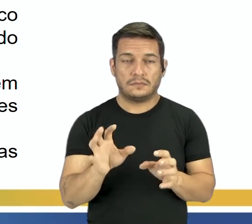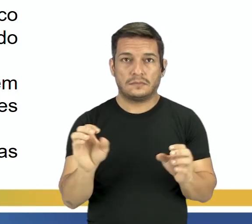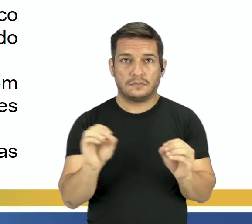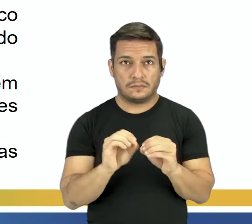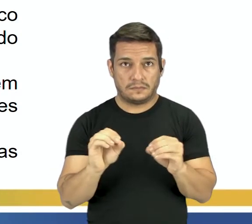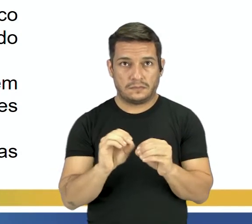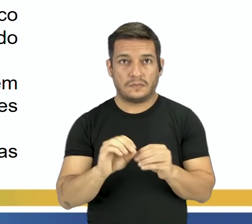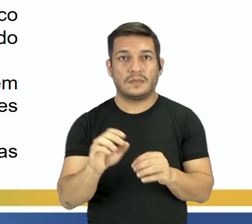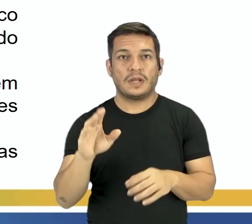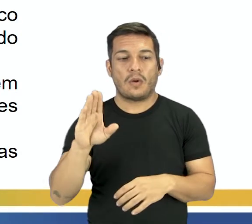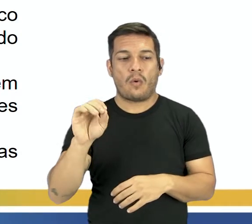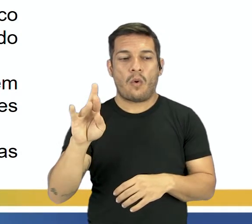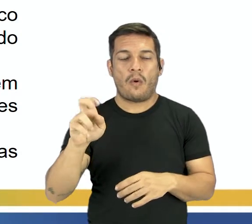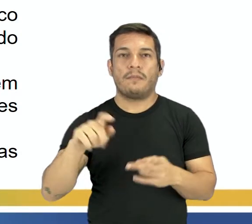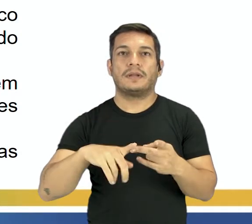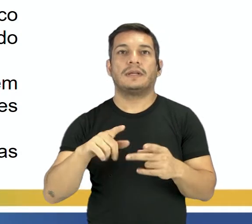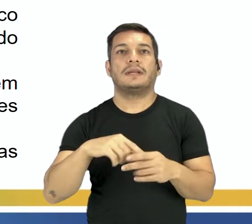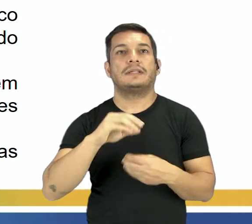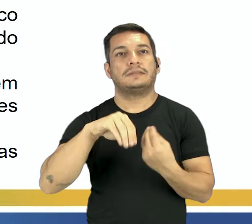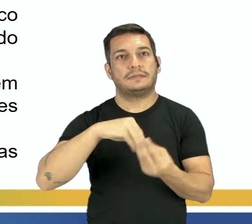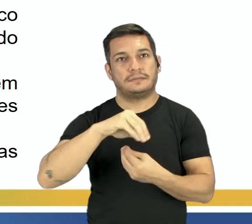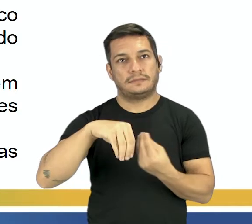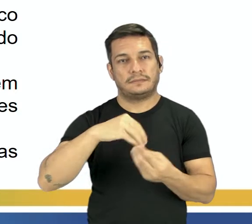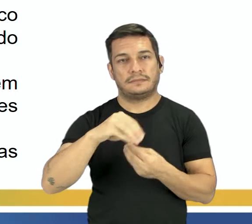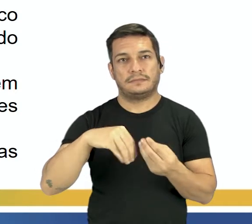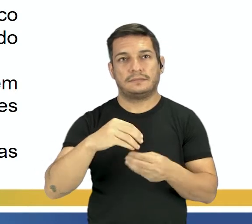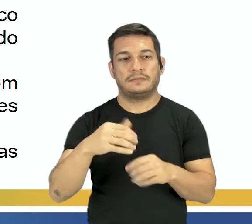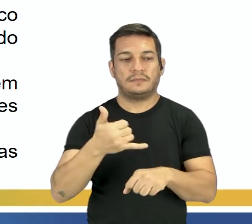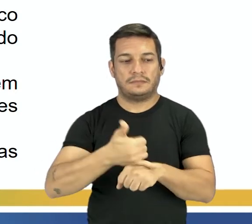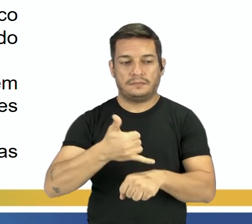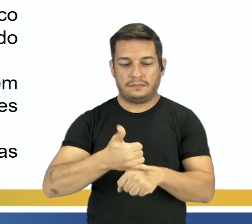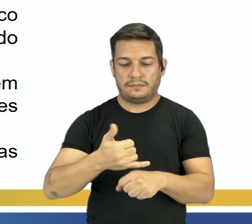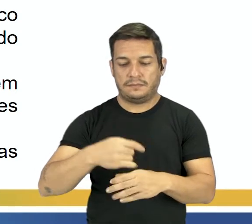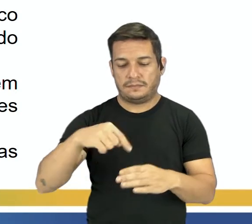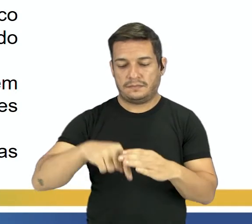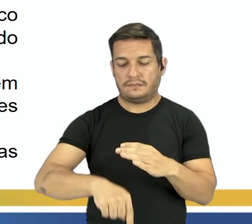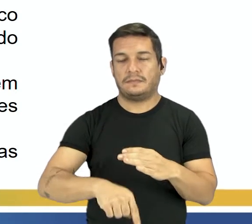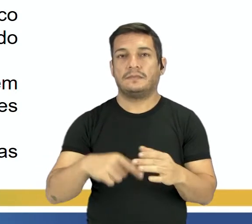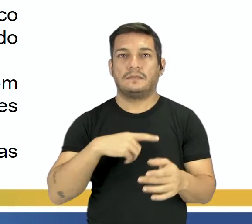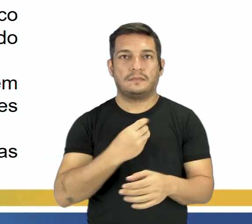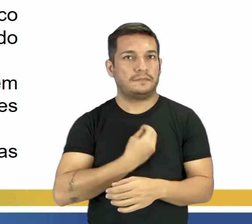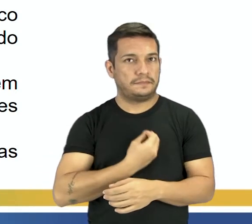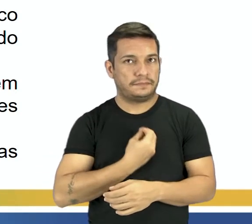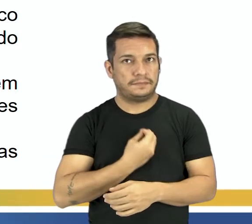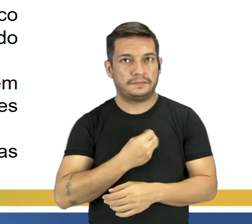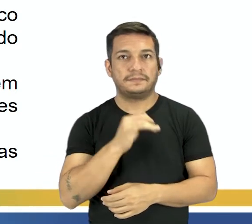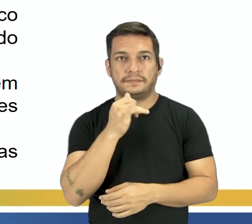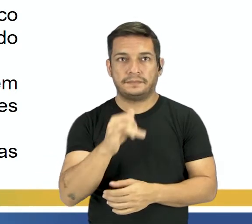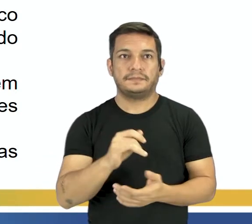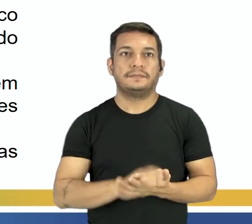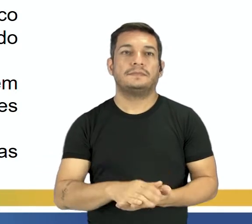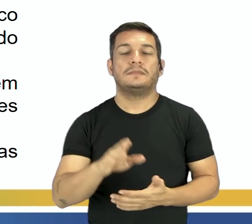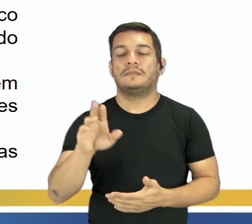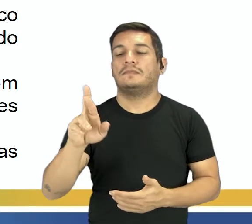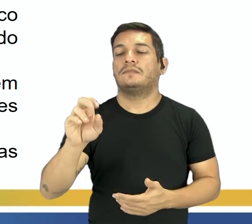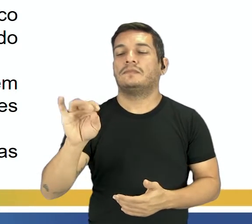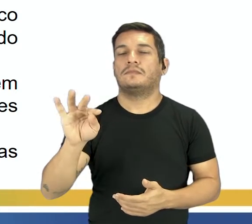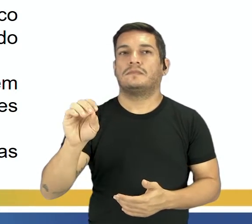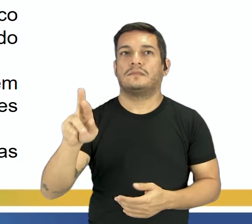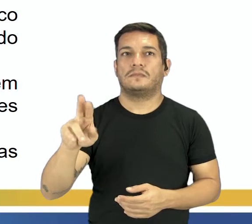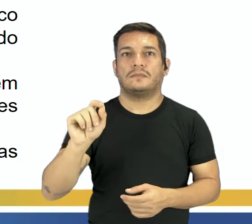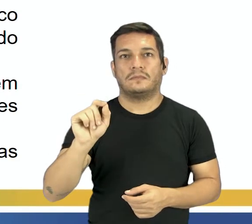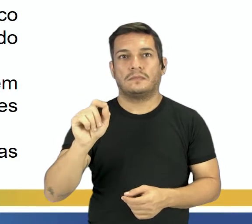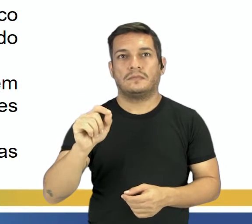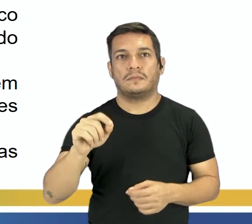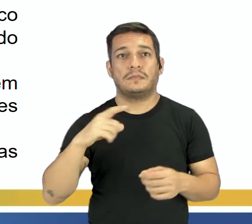de cobre, enrolado em uma bobina sobre o núcleo de ferro. Ou seja, já tem a presença ali do campo magnético. E o rotor é o